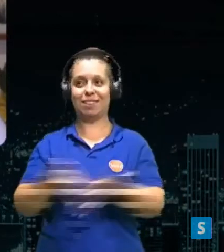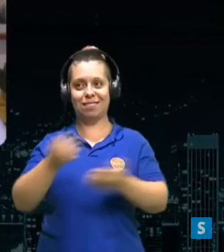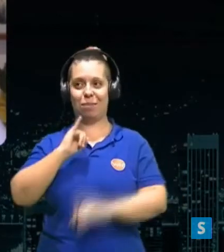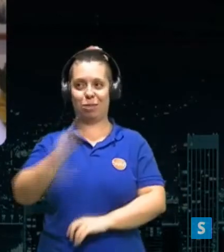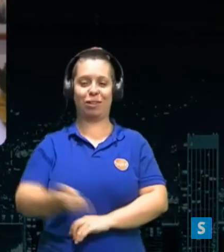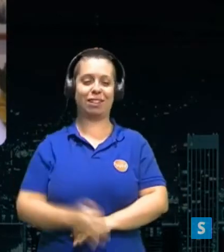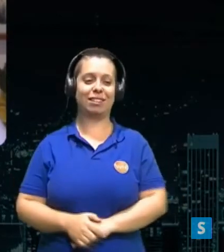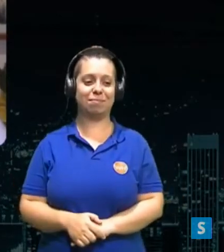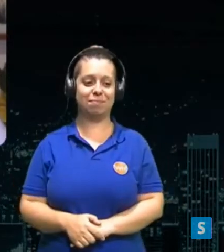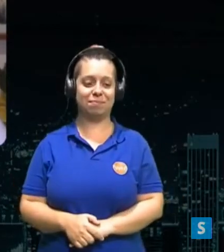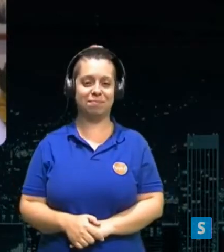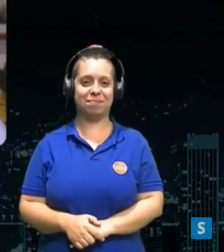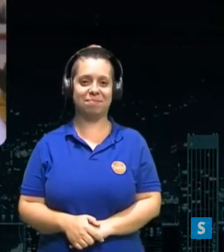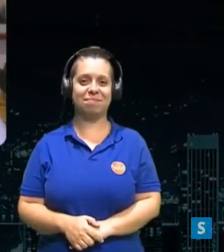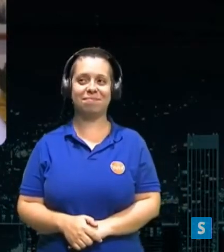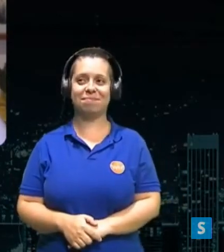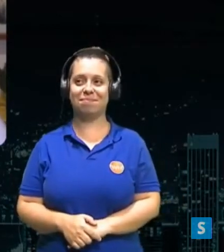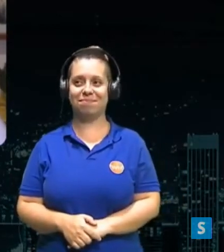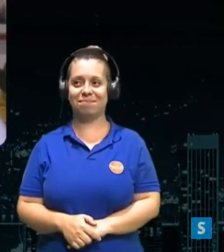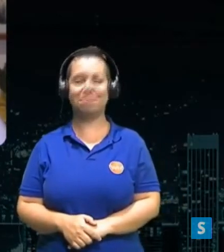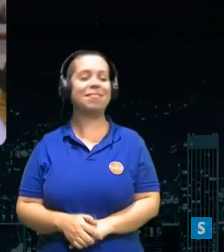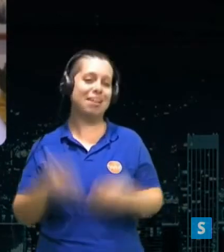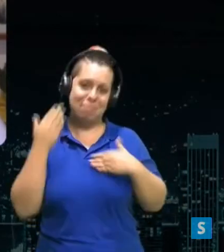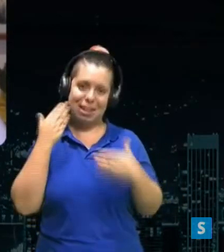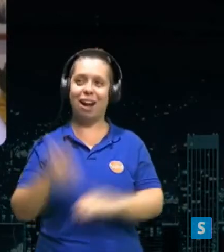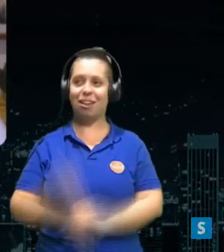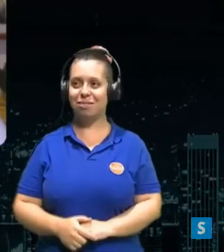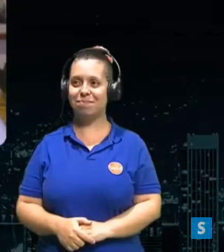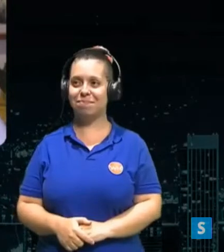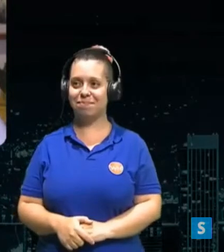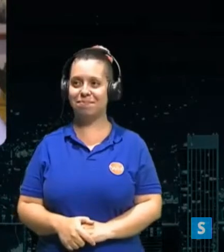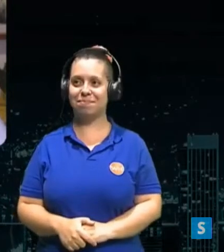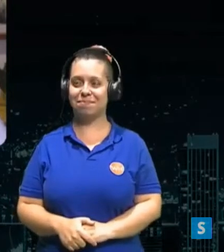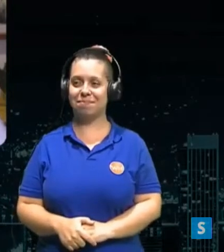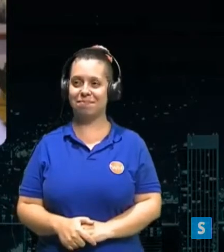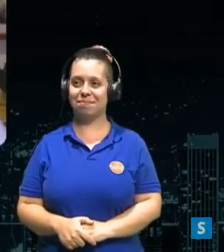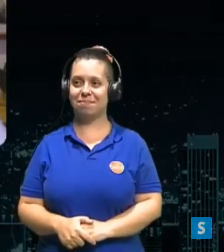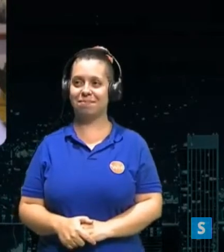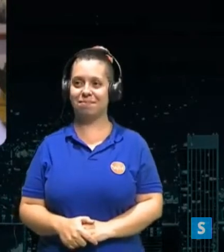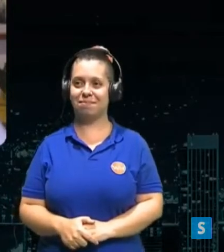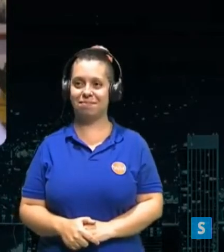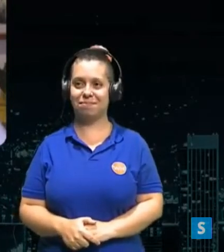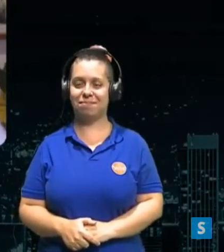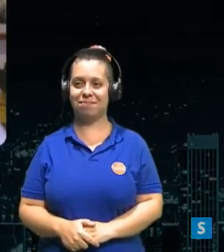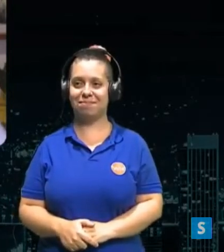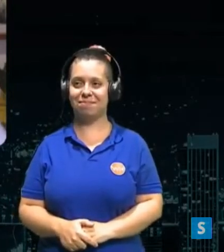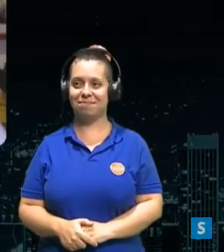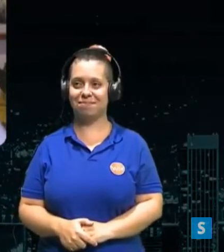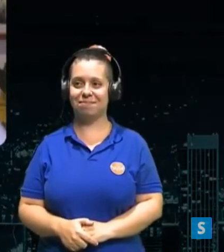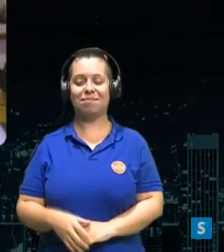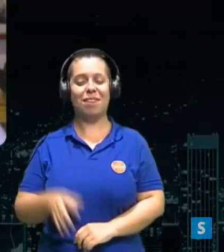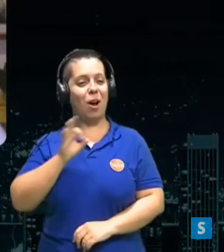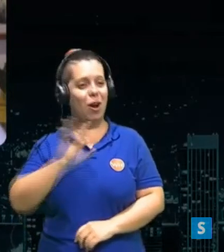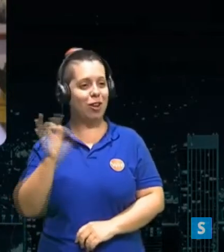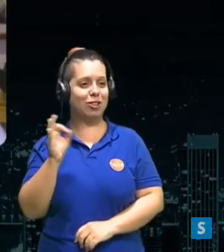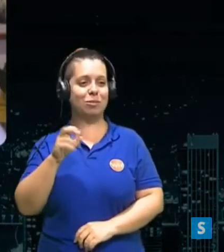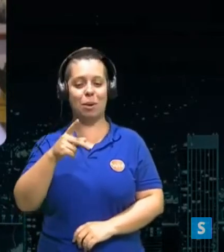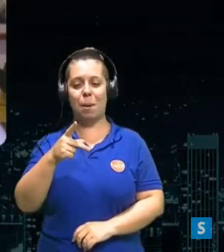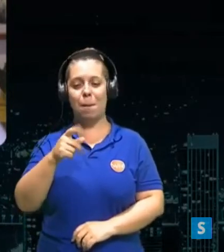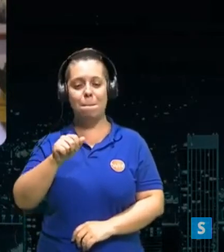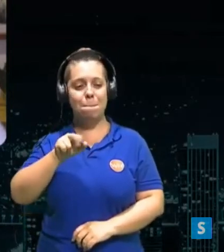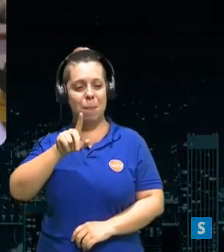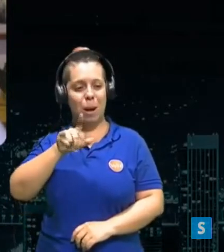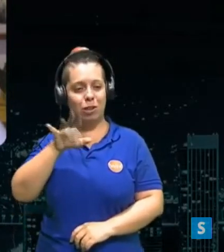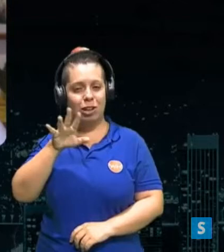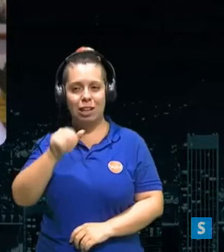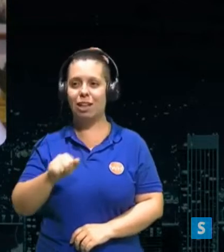aproveitem E obrigado por um prazer obrigado ótimo Paulinha aba e a